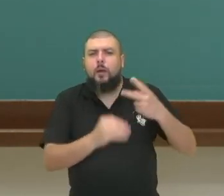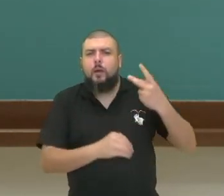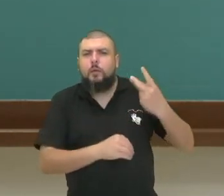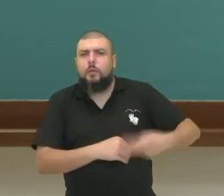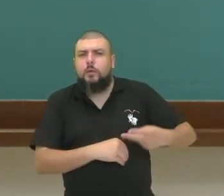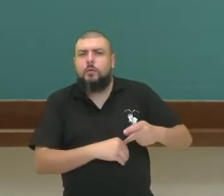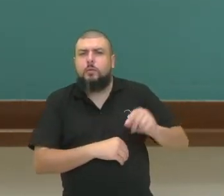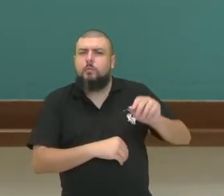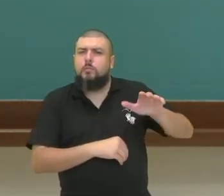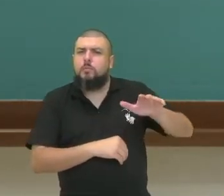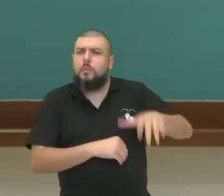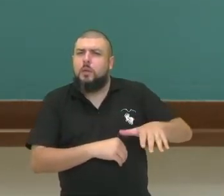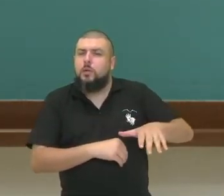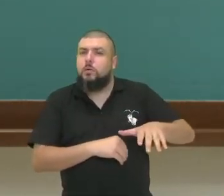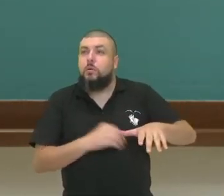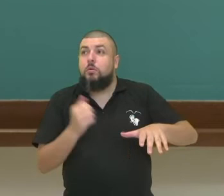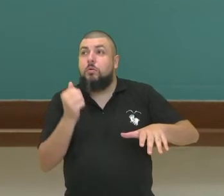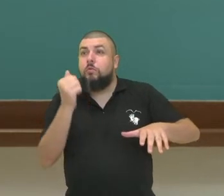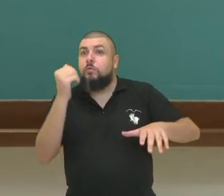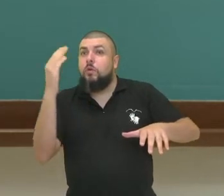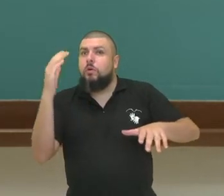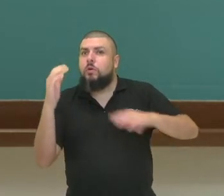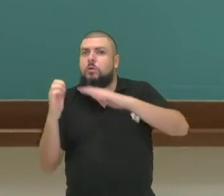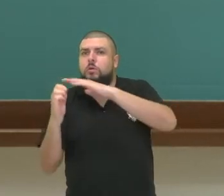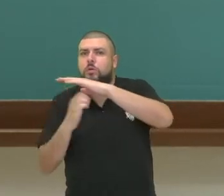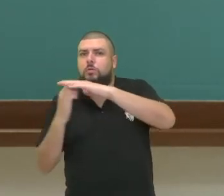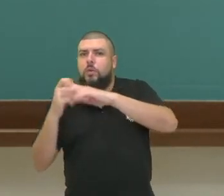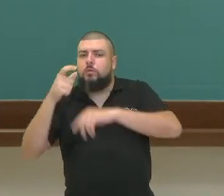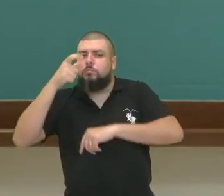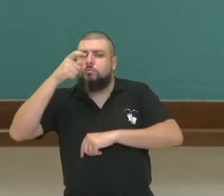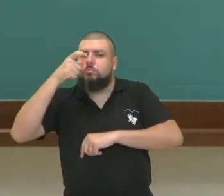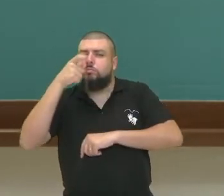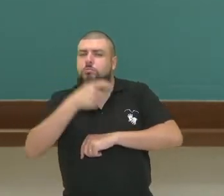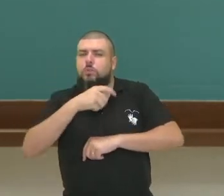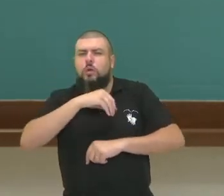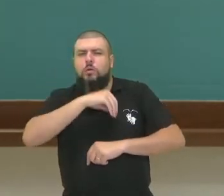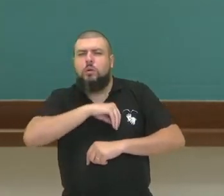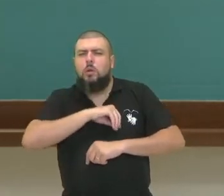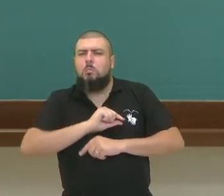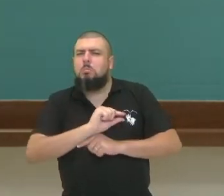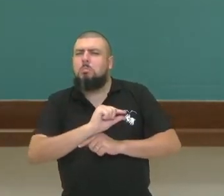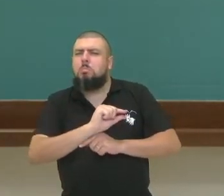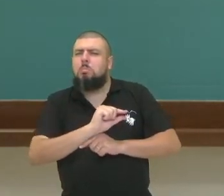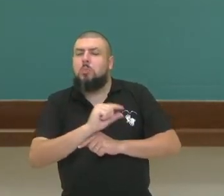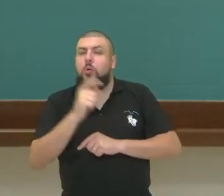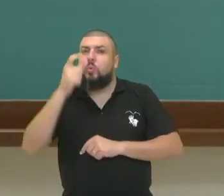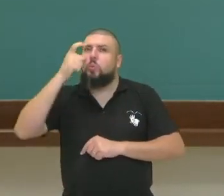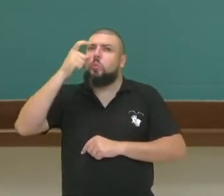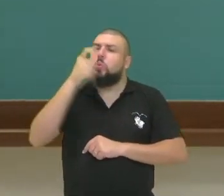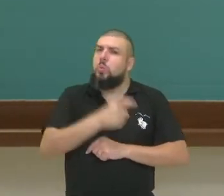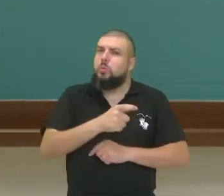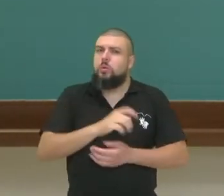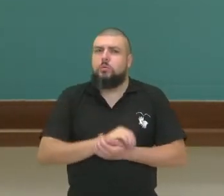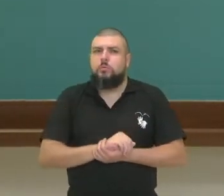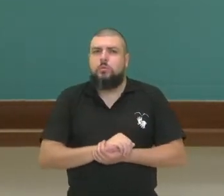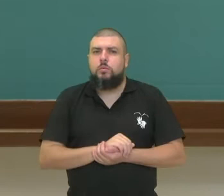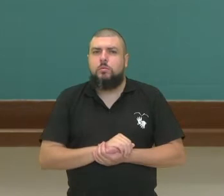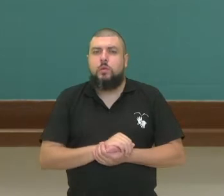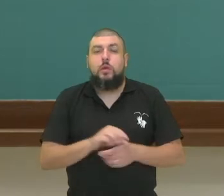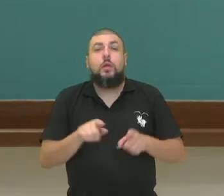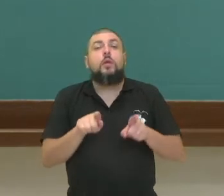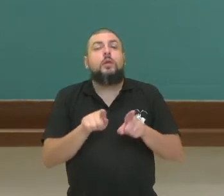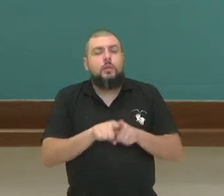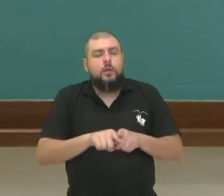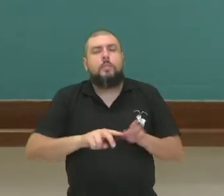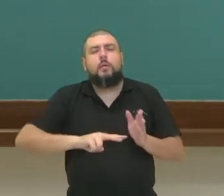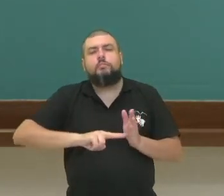trabalhador barato é uma coisa que vai atrair o empresário, né, ter que pagar menos salários. E o controle dos sindicatos, graças